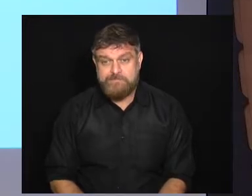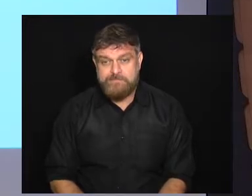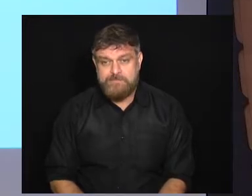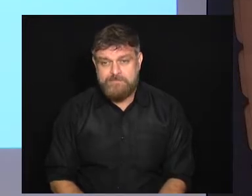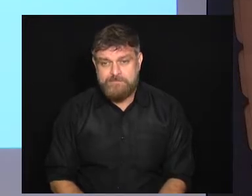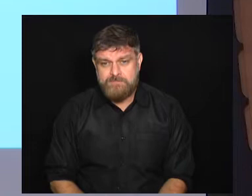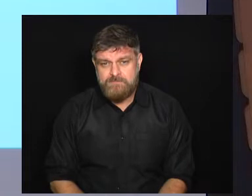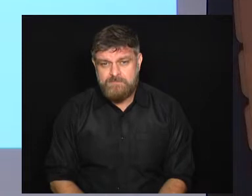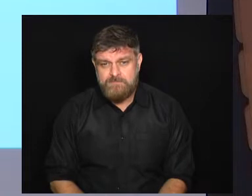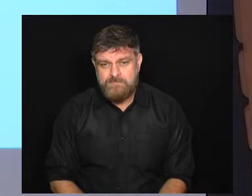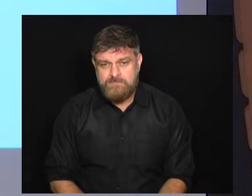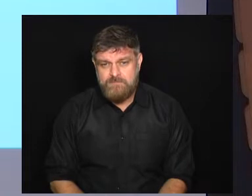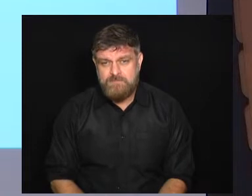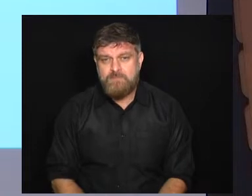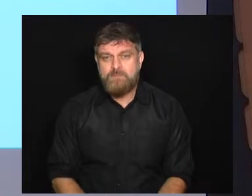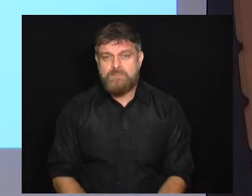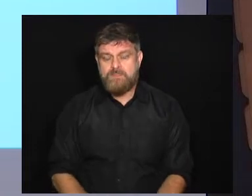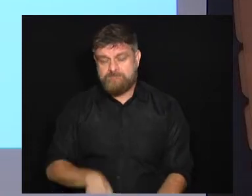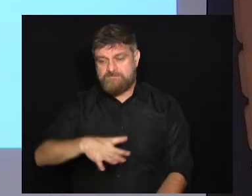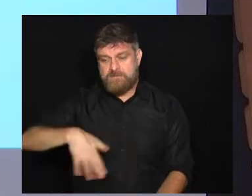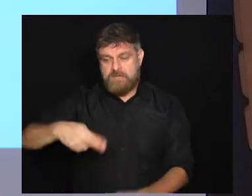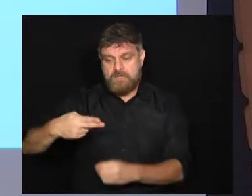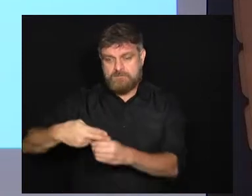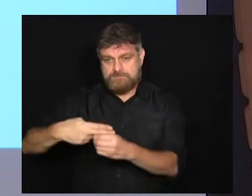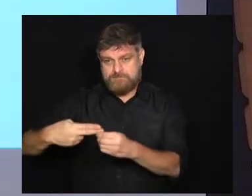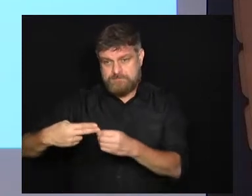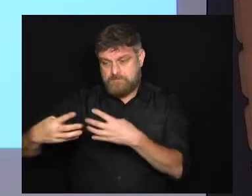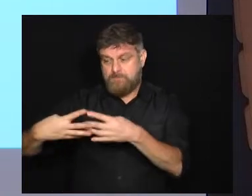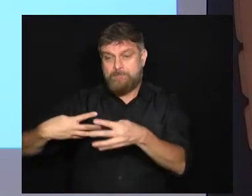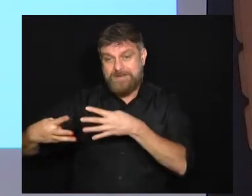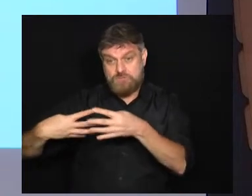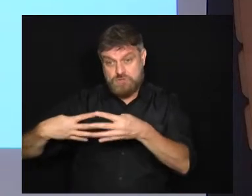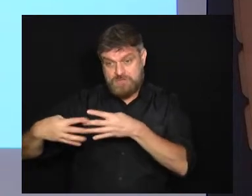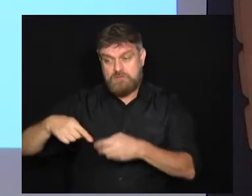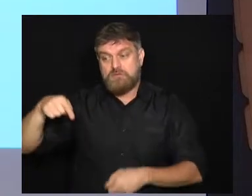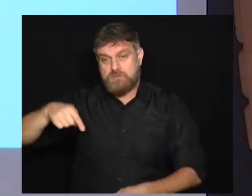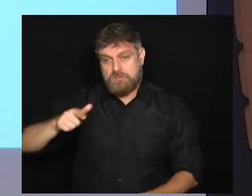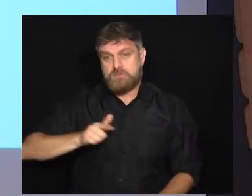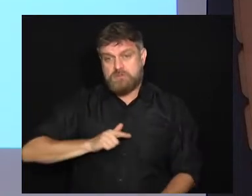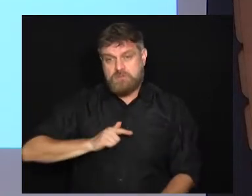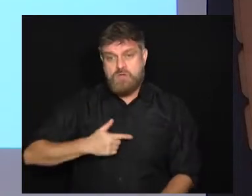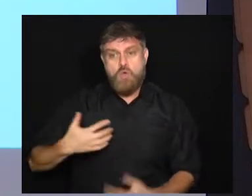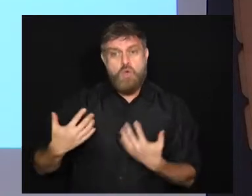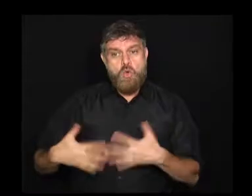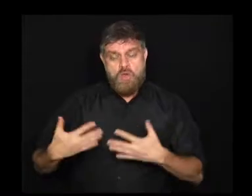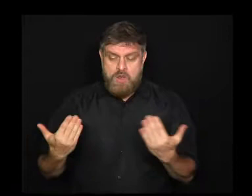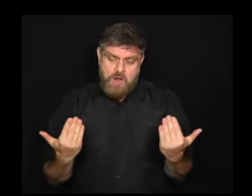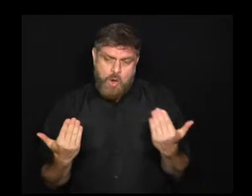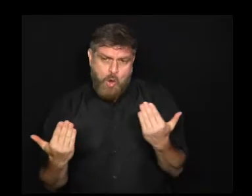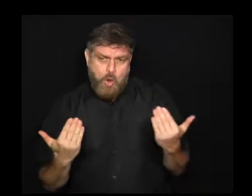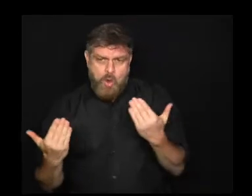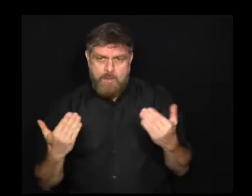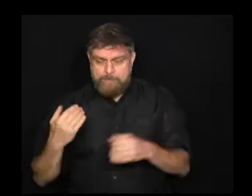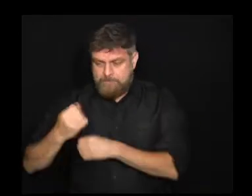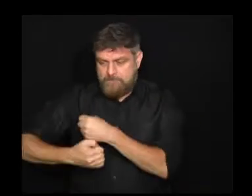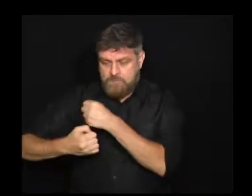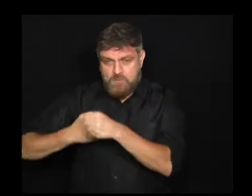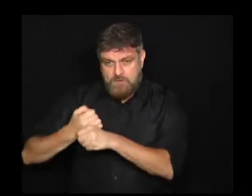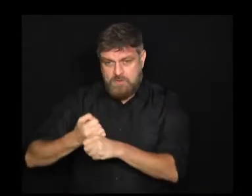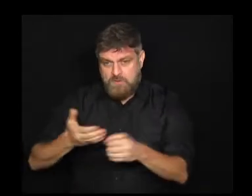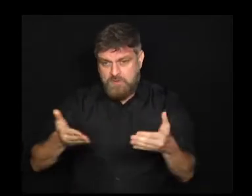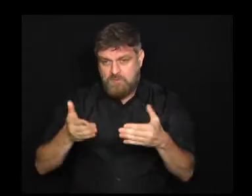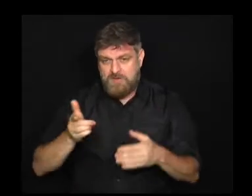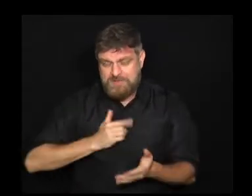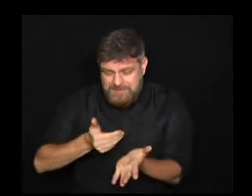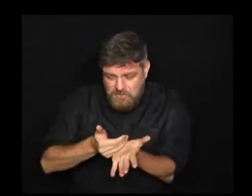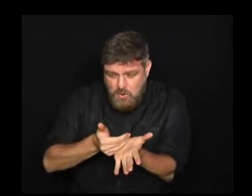da cidade universitária e Barão Geraldo como um todo, né? Comparando esse ano, nós temos ainda bem o